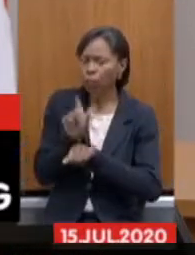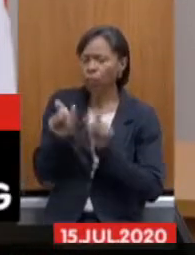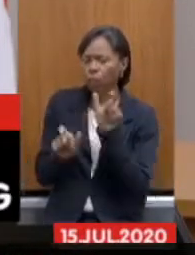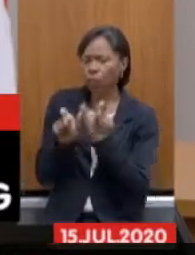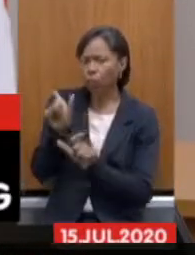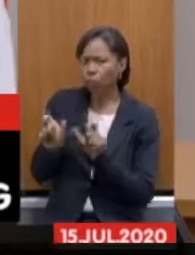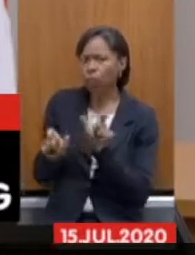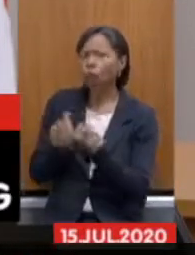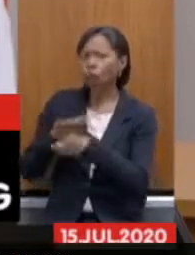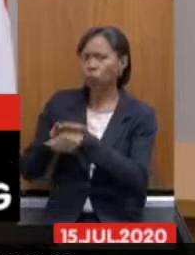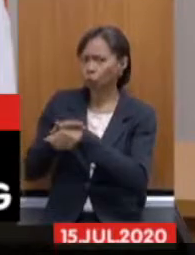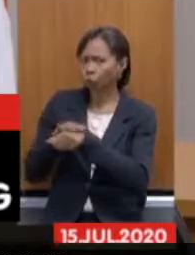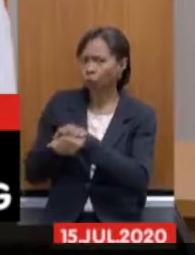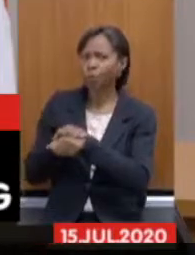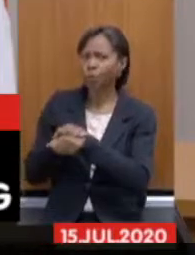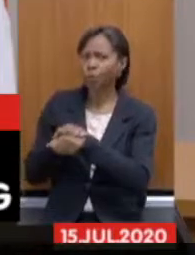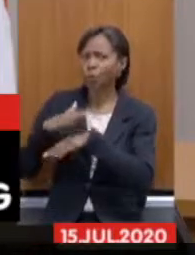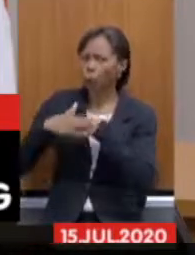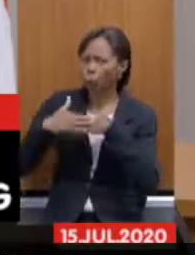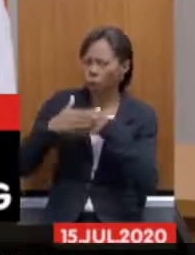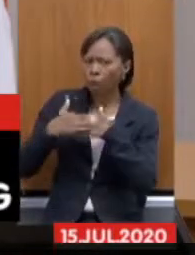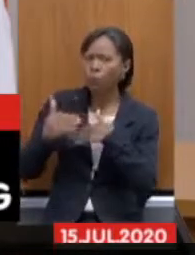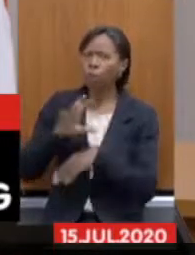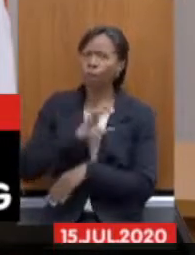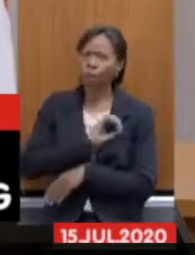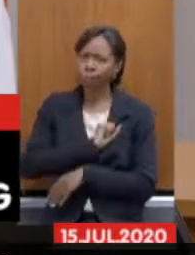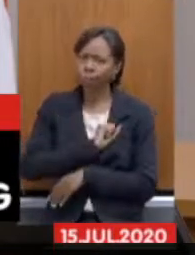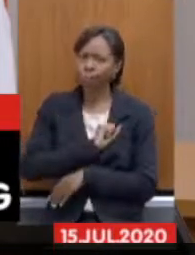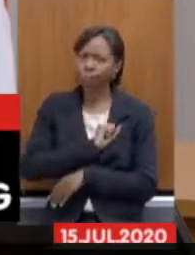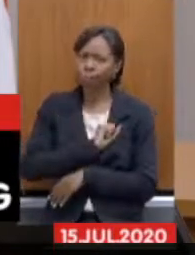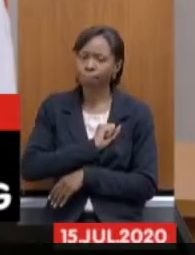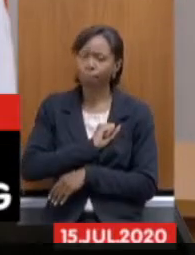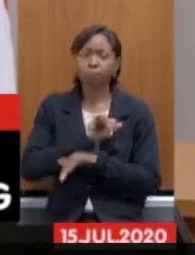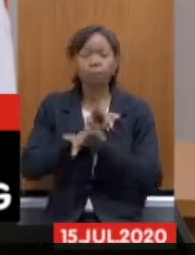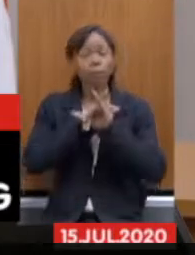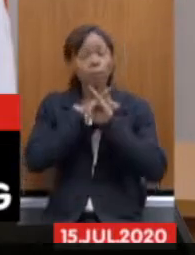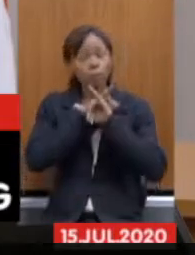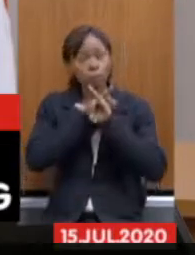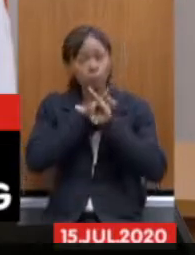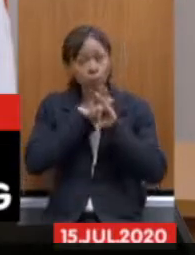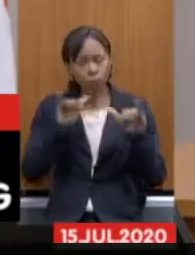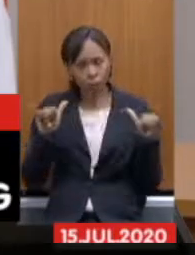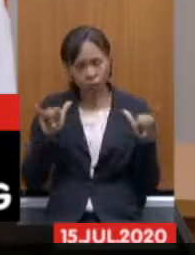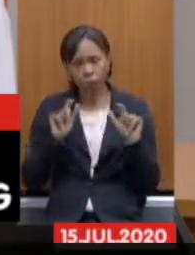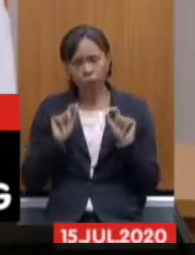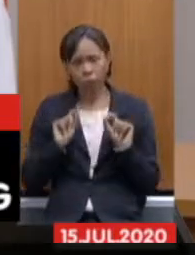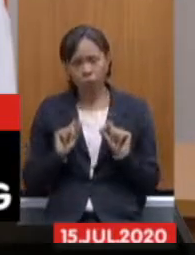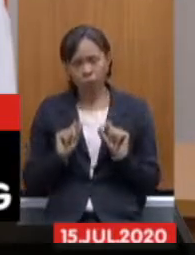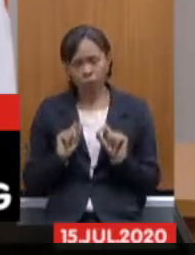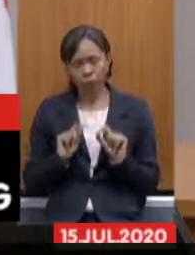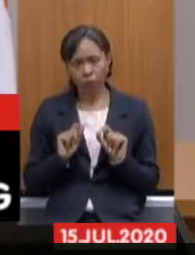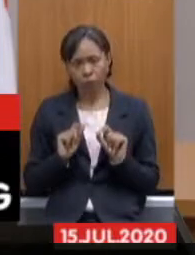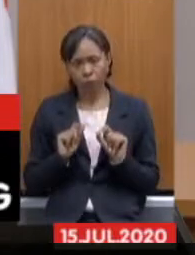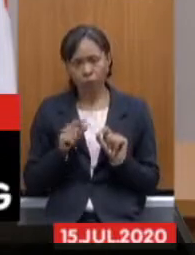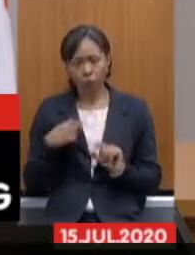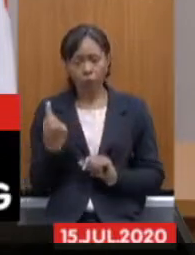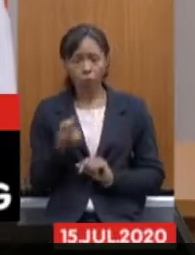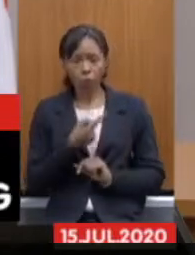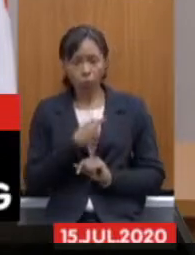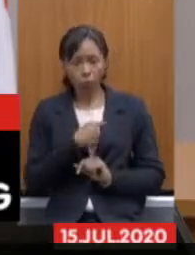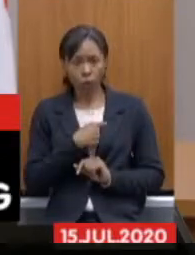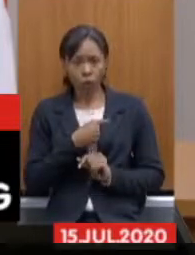e amor e e quer dizer a ti nós